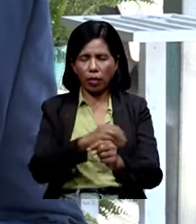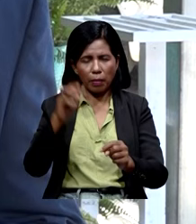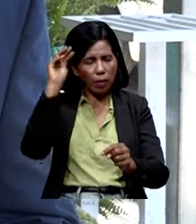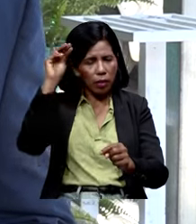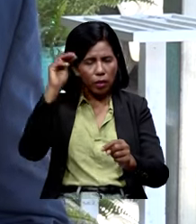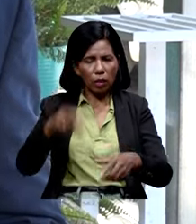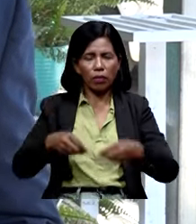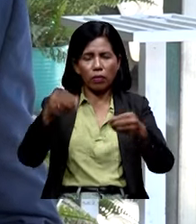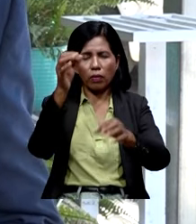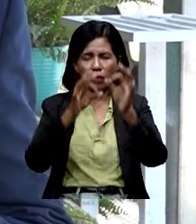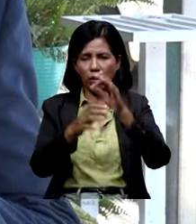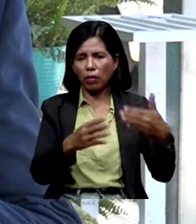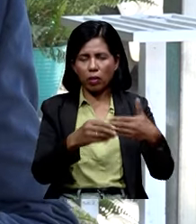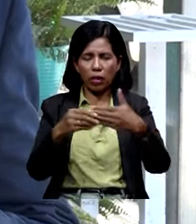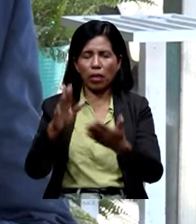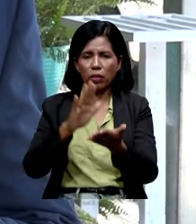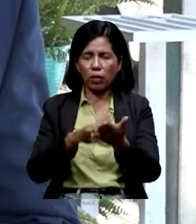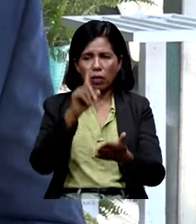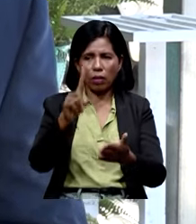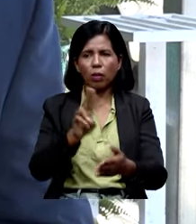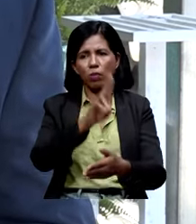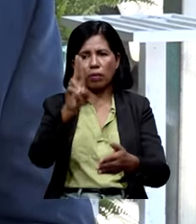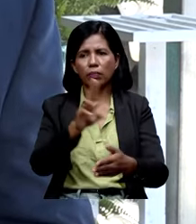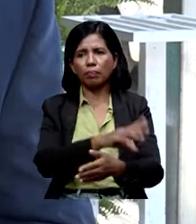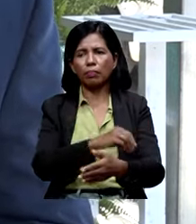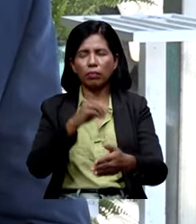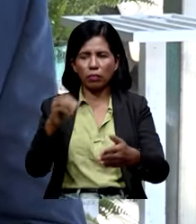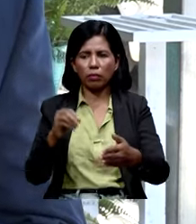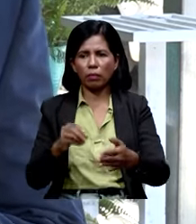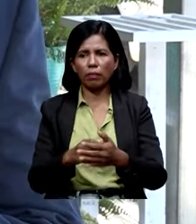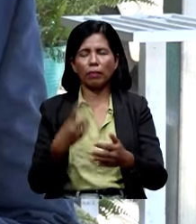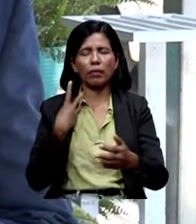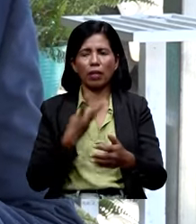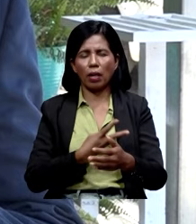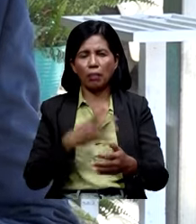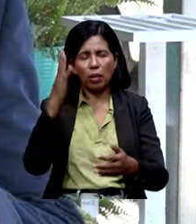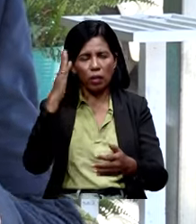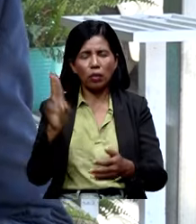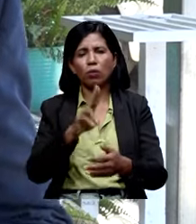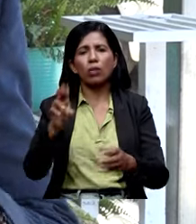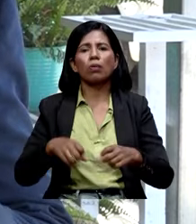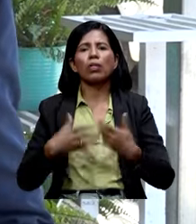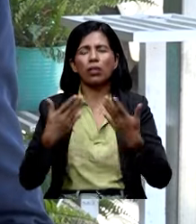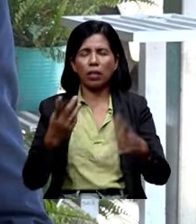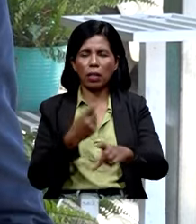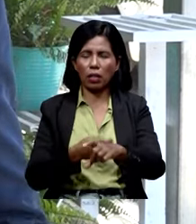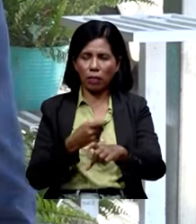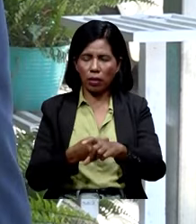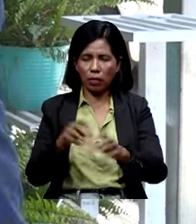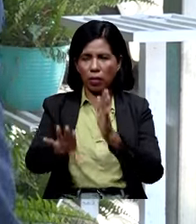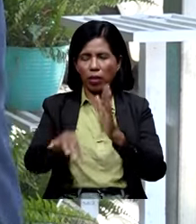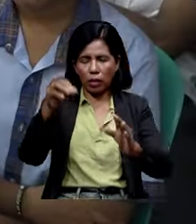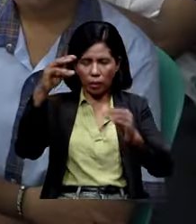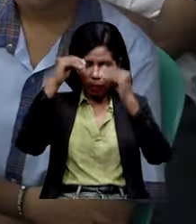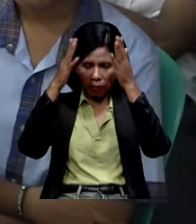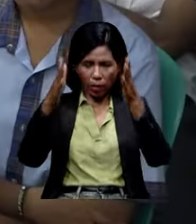lidera escola ida. Ne ten ser usa gestan. Gestan um larang. A mí tene ne imle gestan un sato bel. Etan professor ba materi